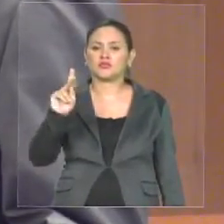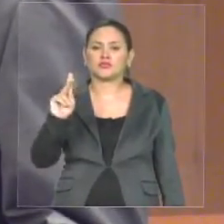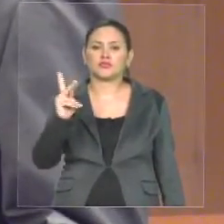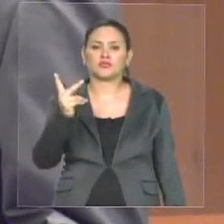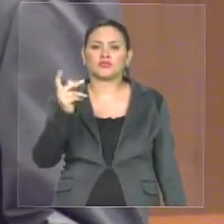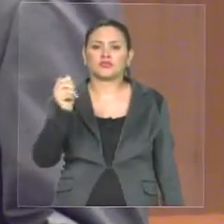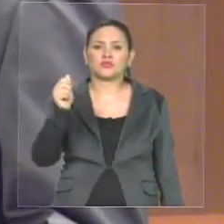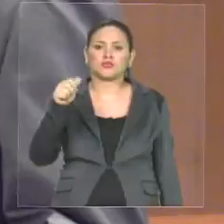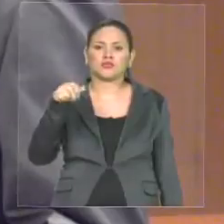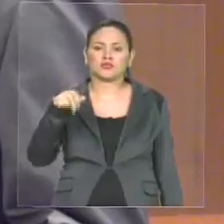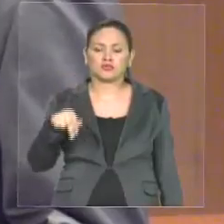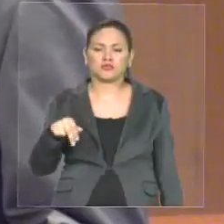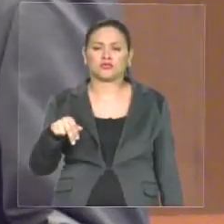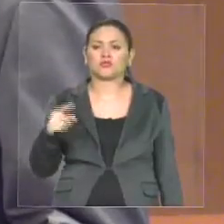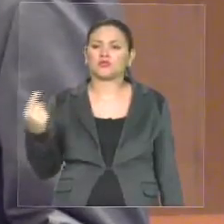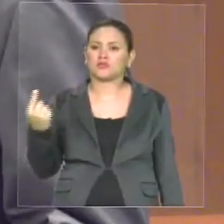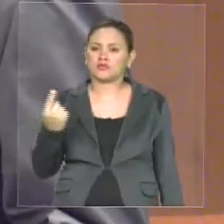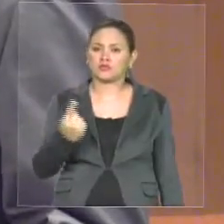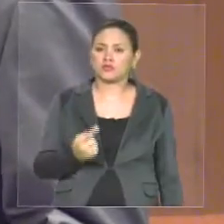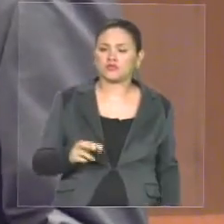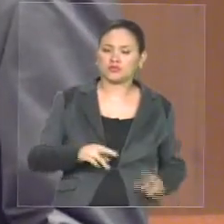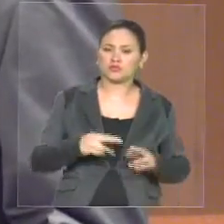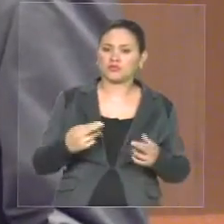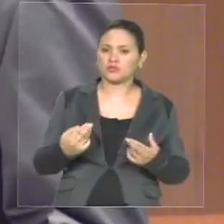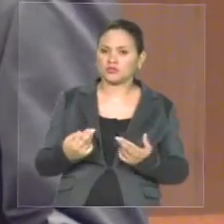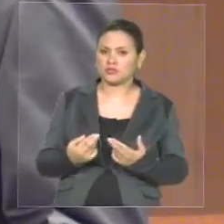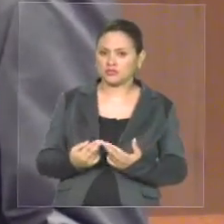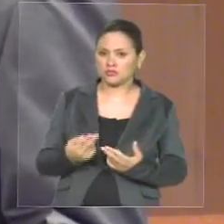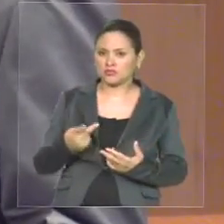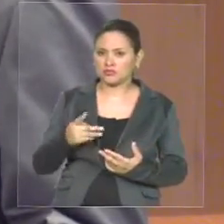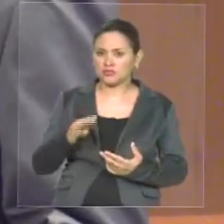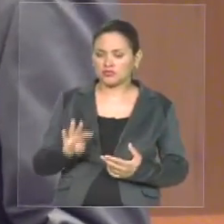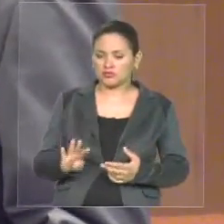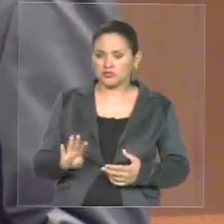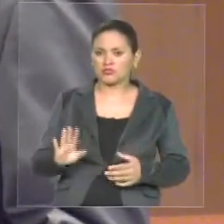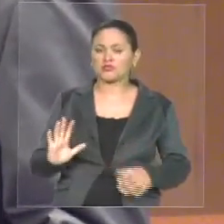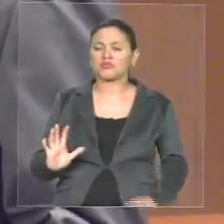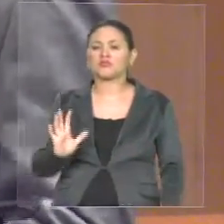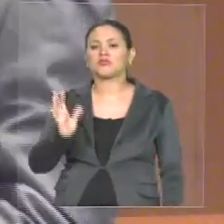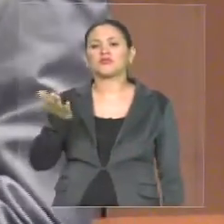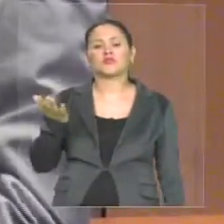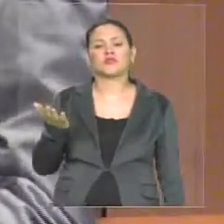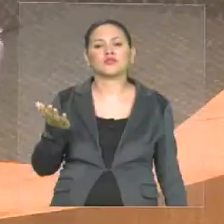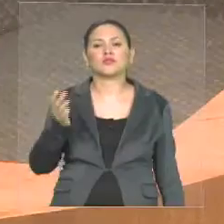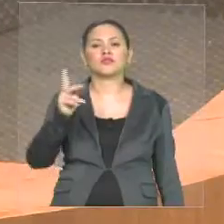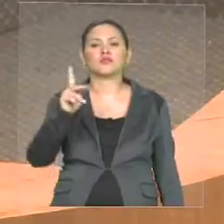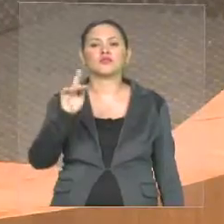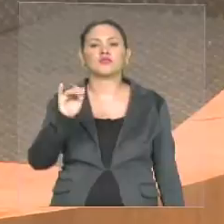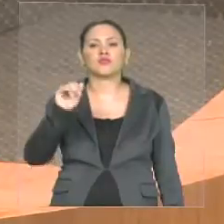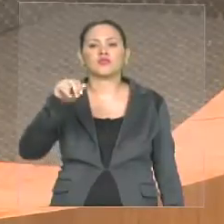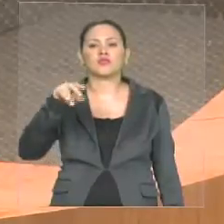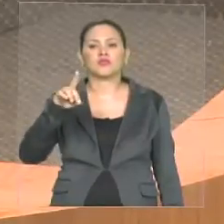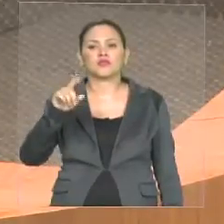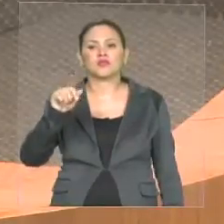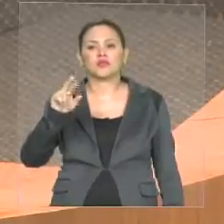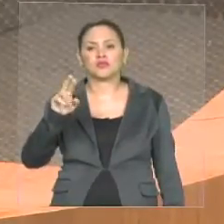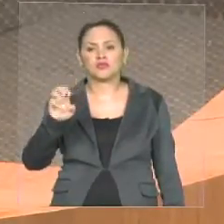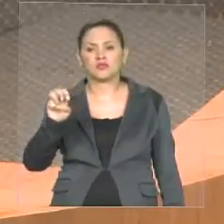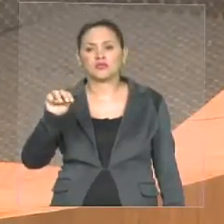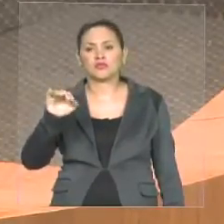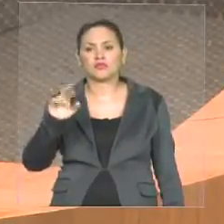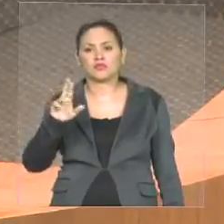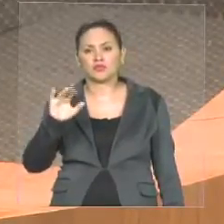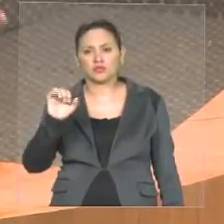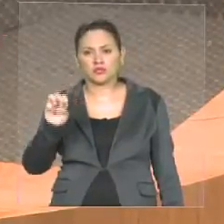audiência ocorrida no auditório do IEMA em Pindaré Mirim. E várias entidades da sociedade